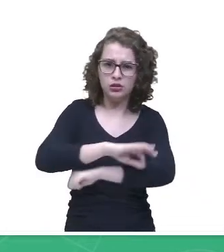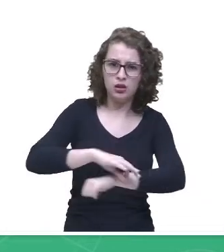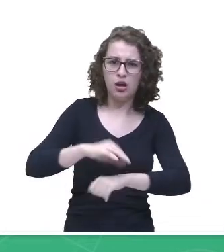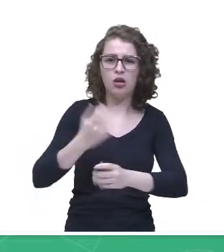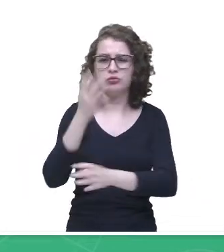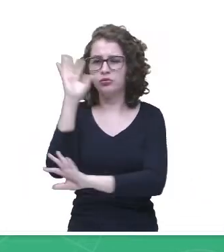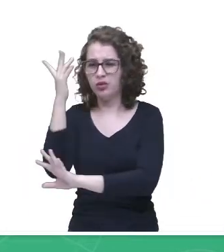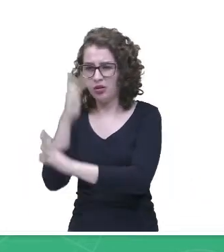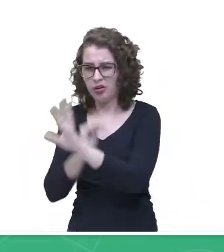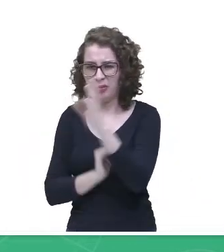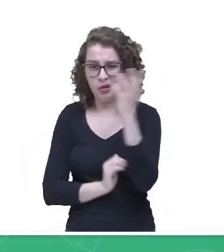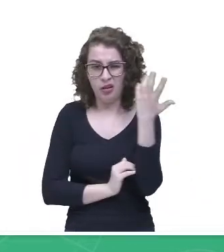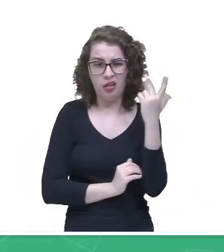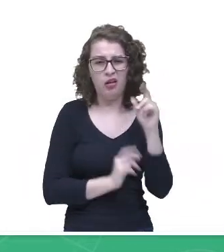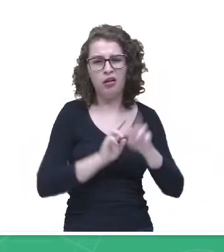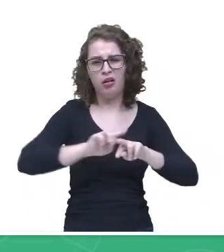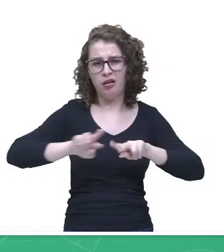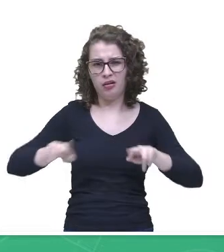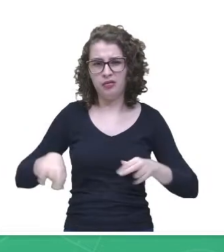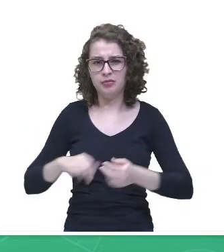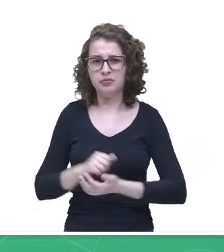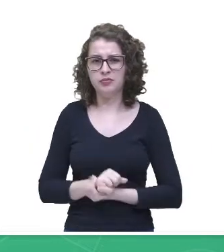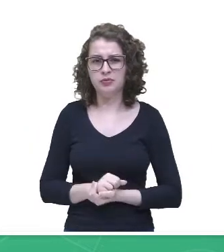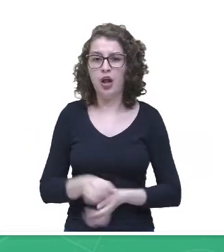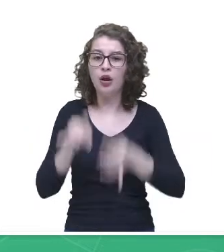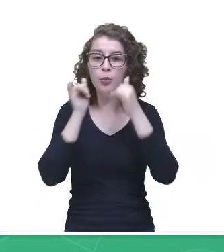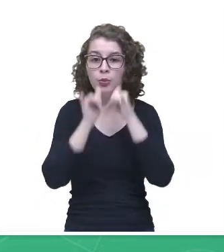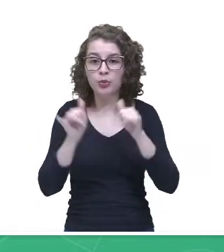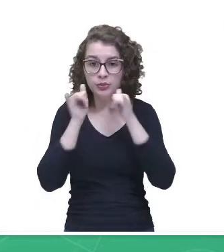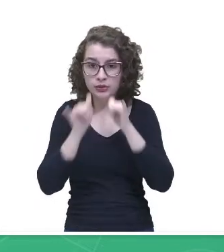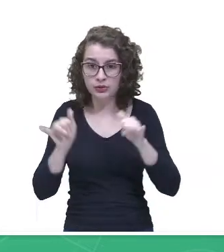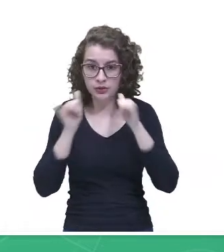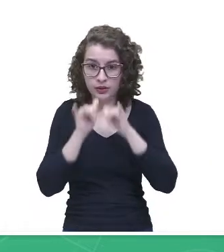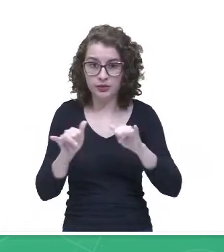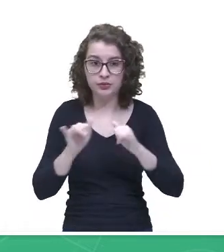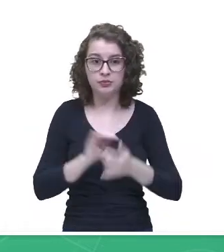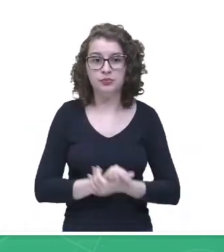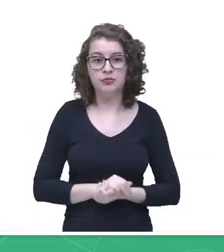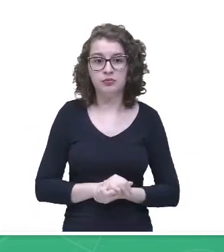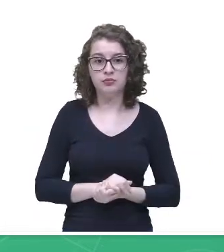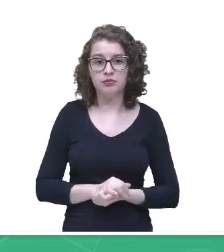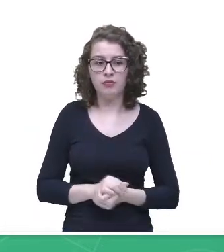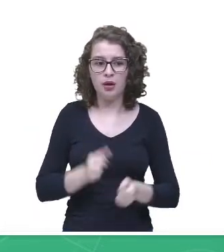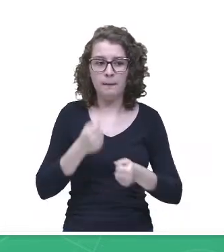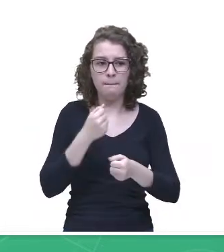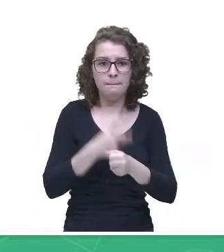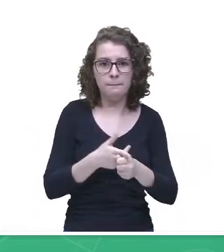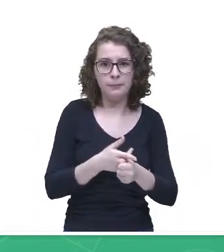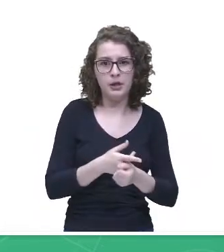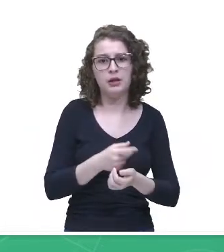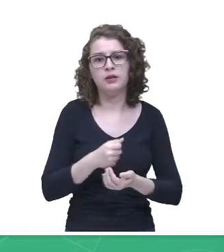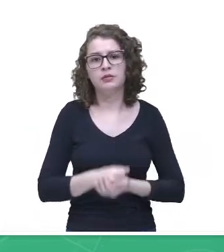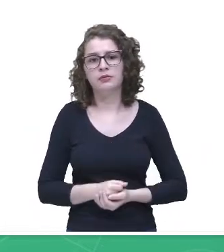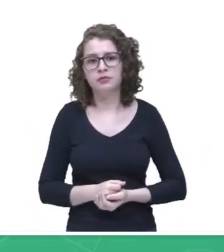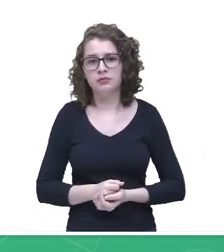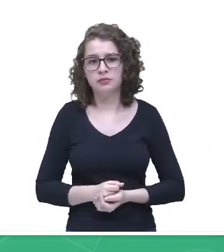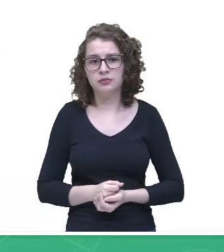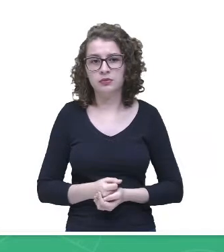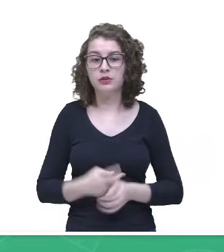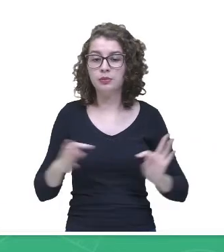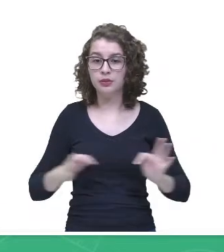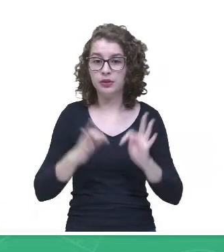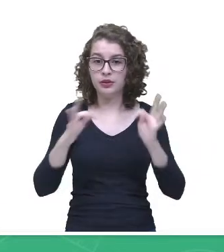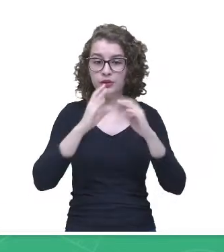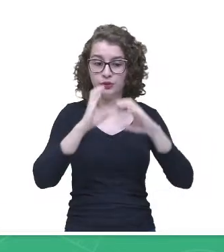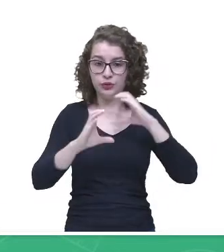A gente vai encontrar agências de publicidade, financiamento e das